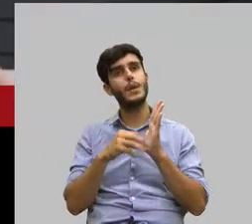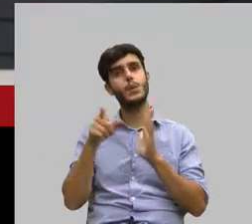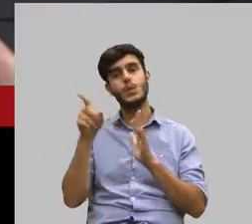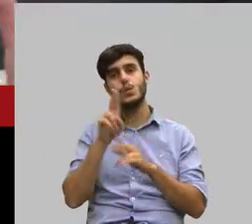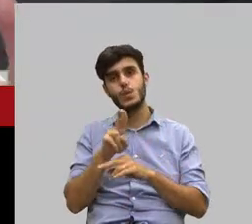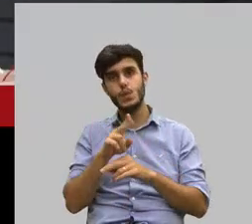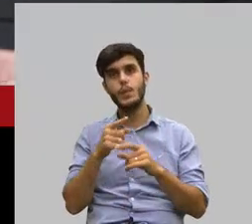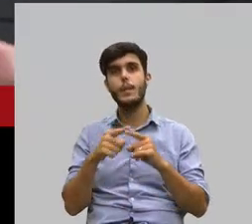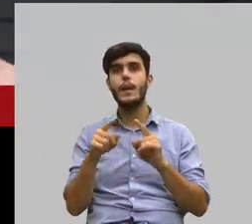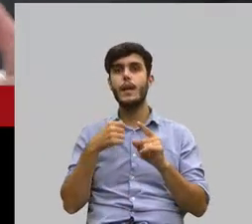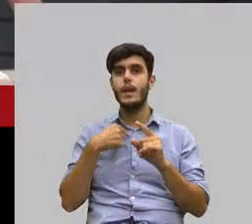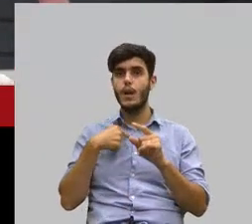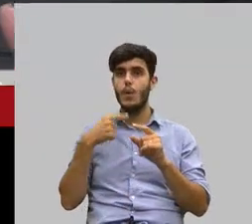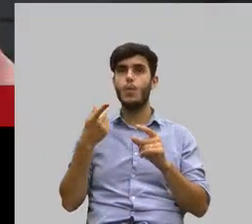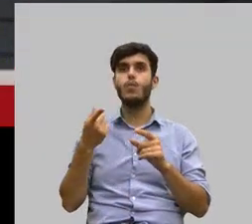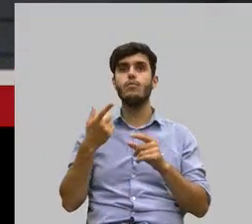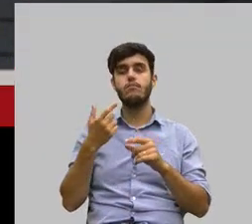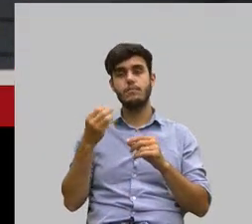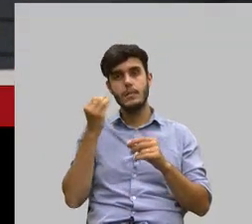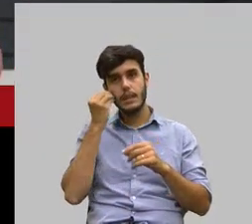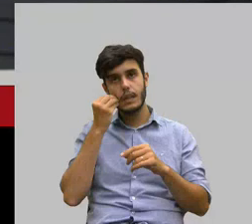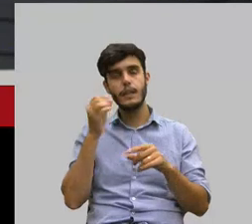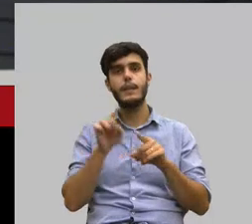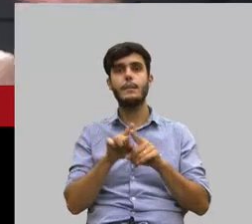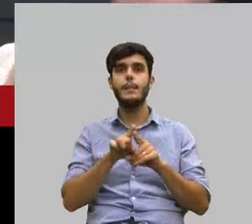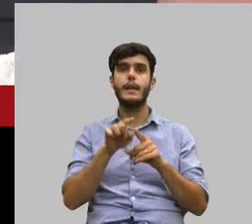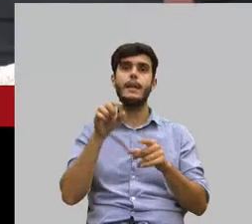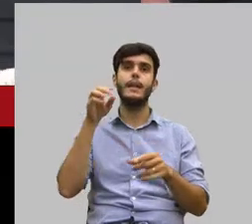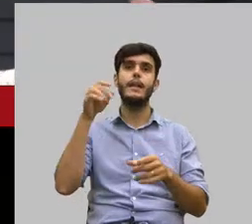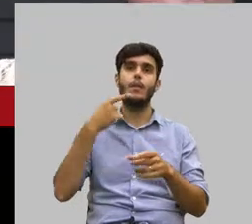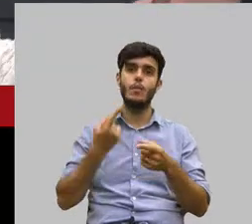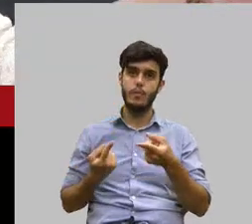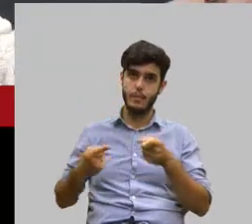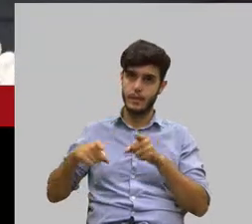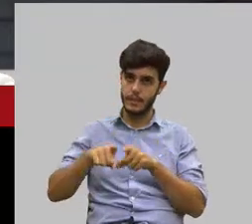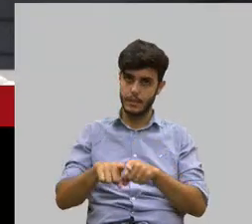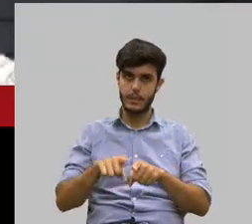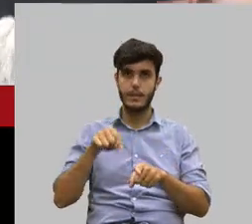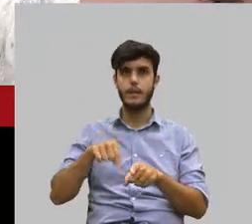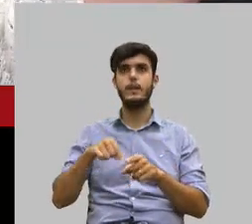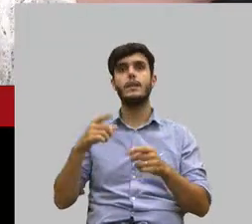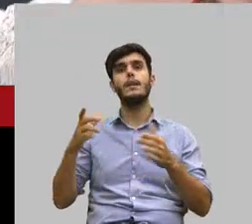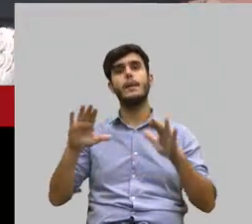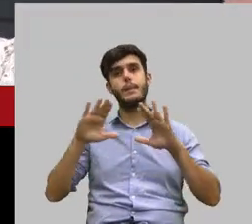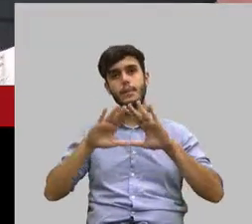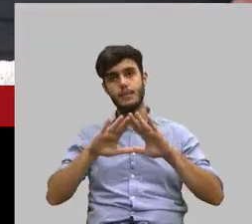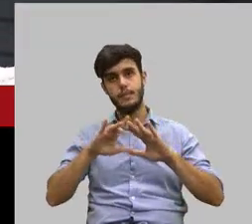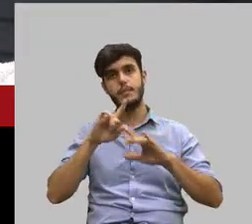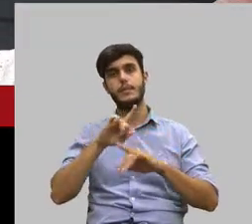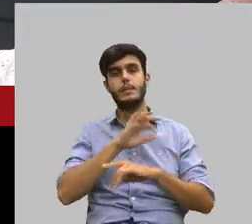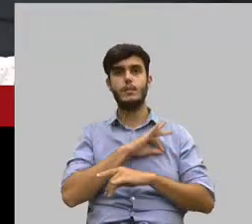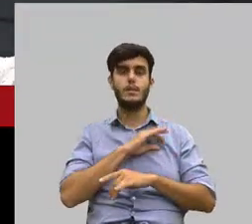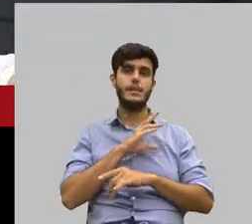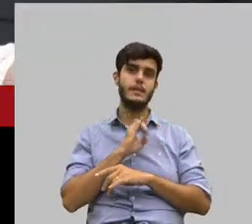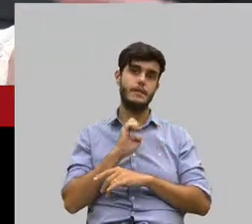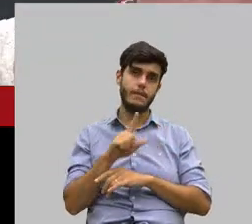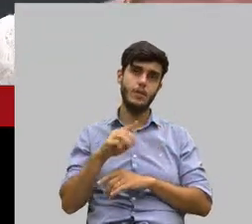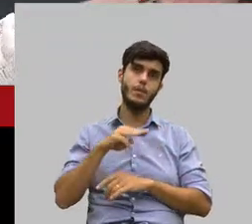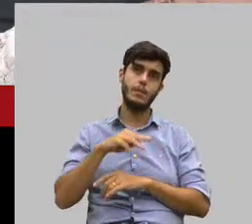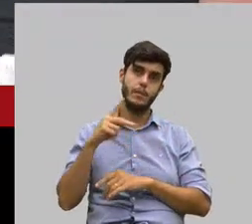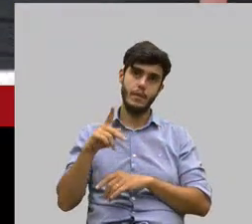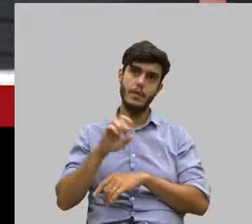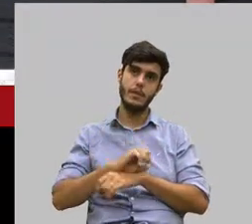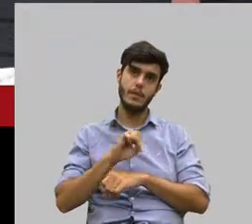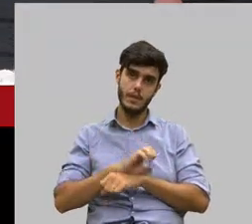me comprometo né dentro até eu acho que da da eh da parceria estabelecida com esta casa e com a própria Ministério Público Estadual A